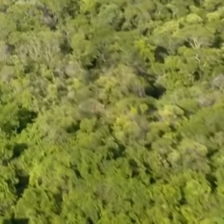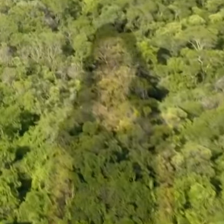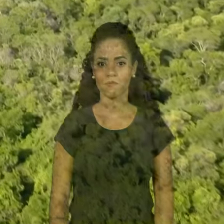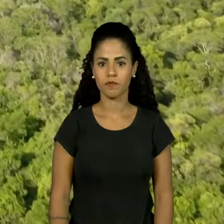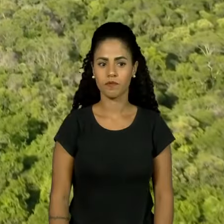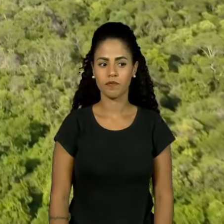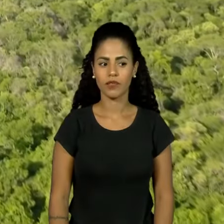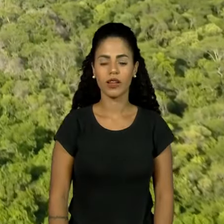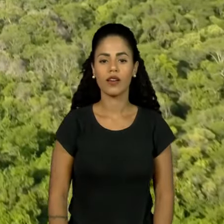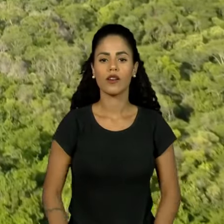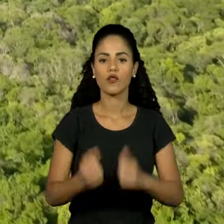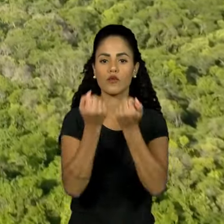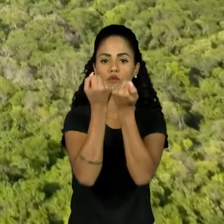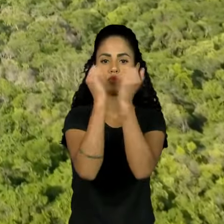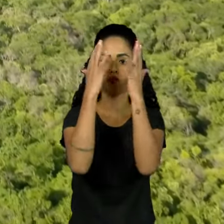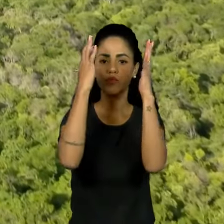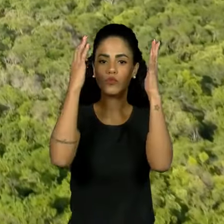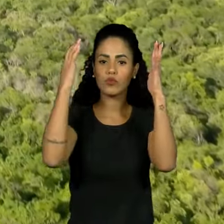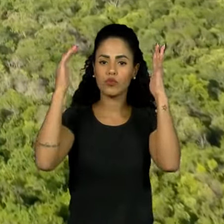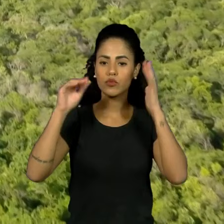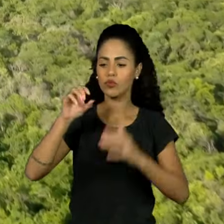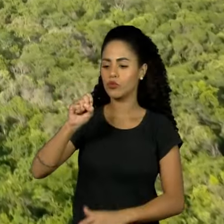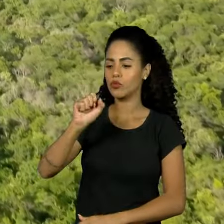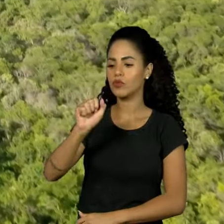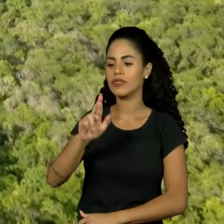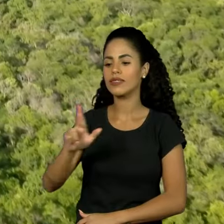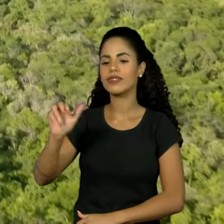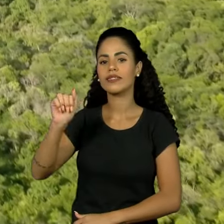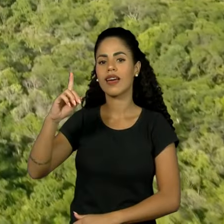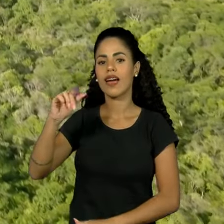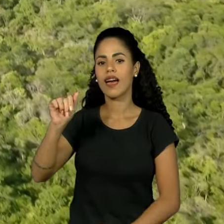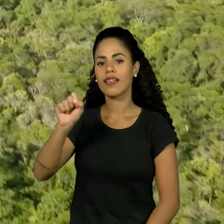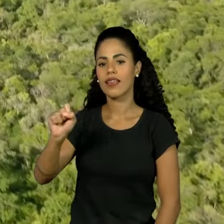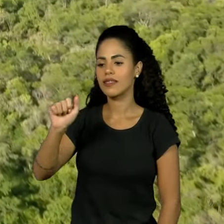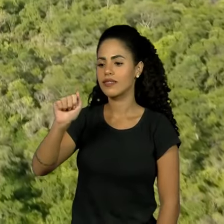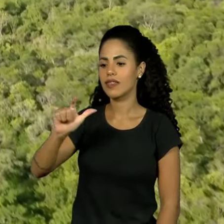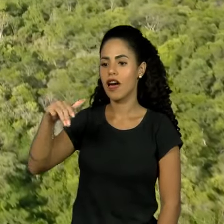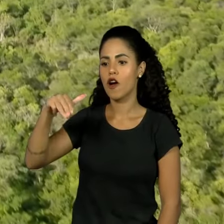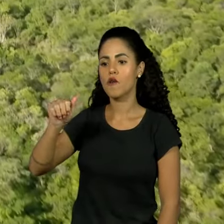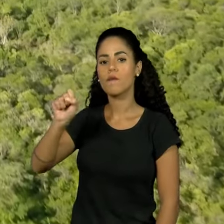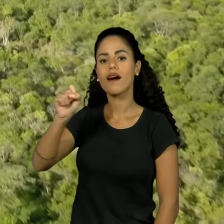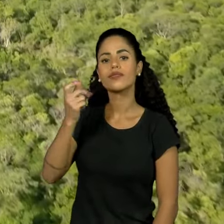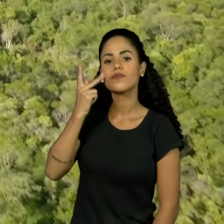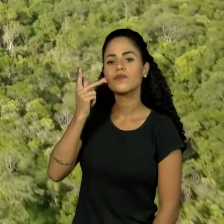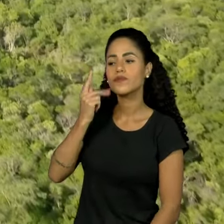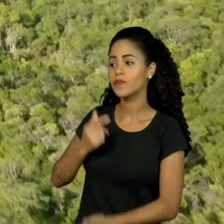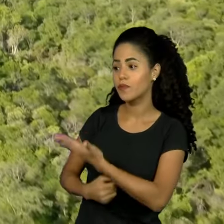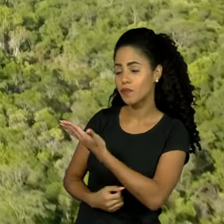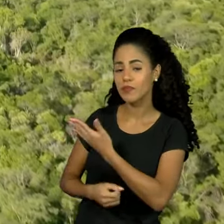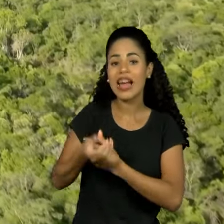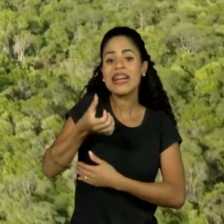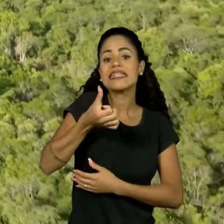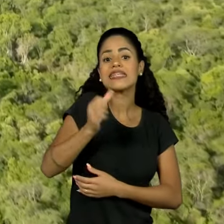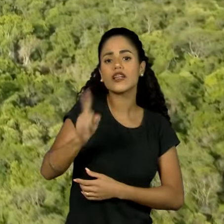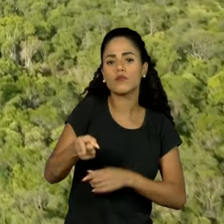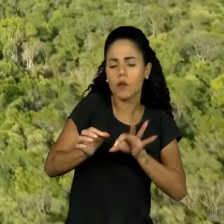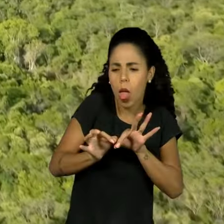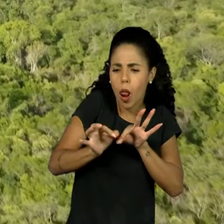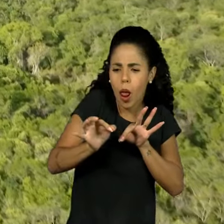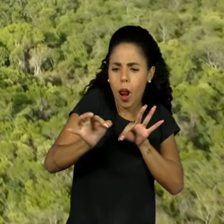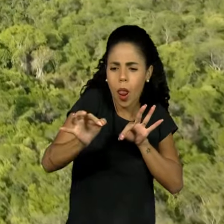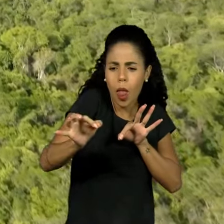Serra das Almas, a maior reserva particular do patrimônio natural do Ceará. São mais de 6.000 hectares na